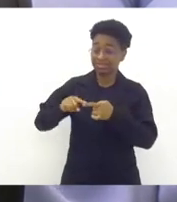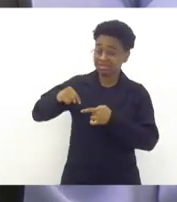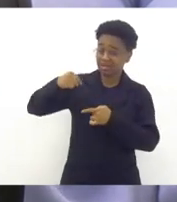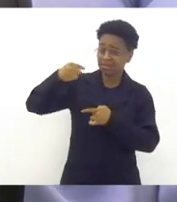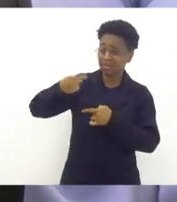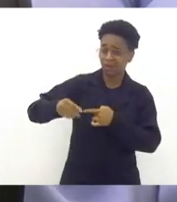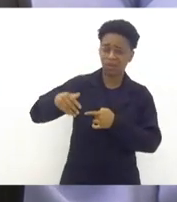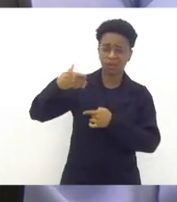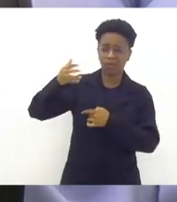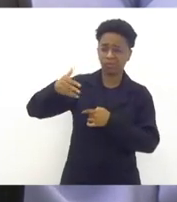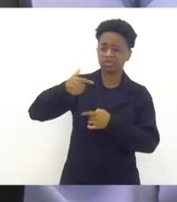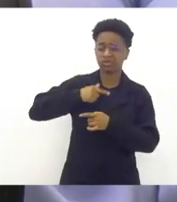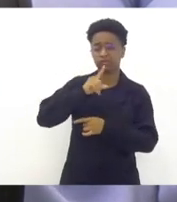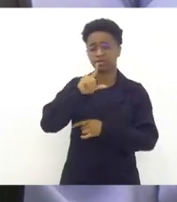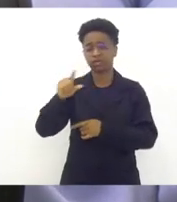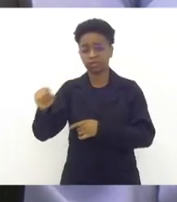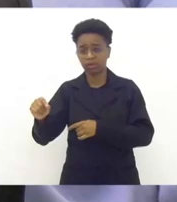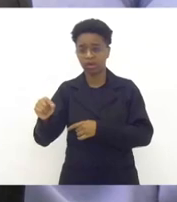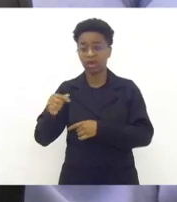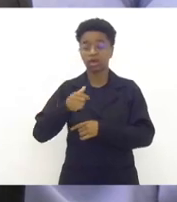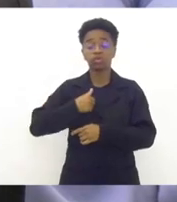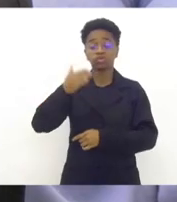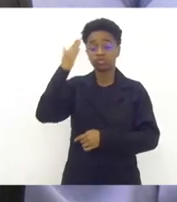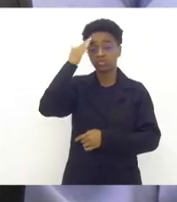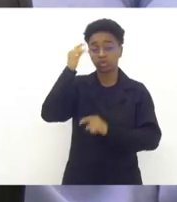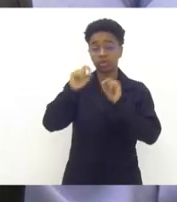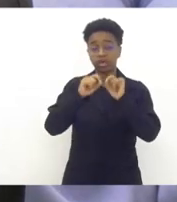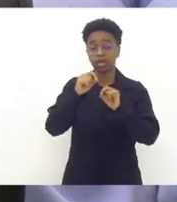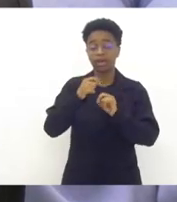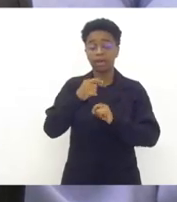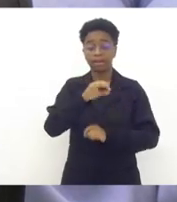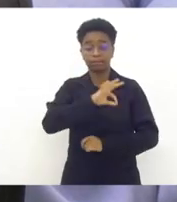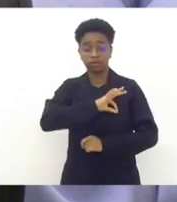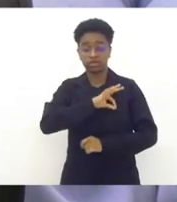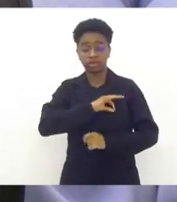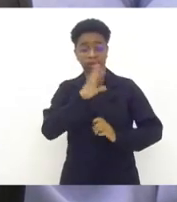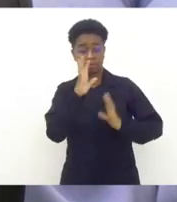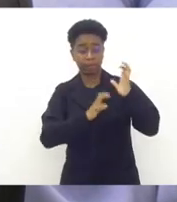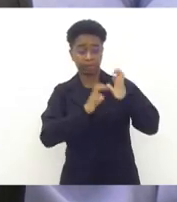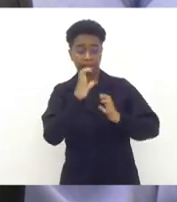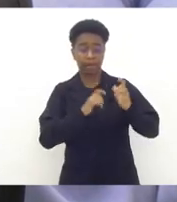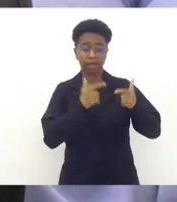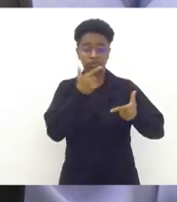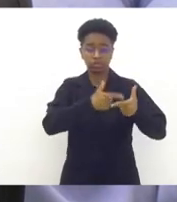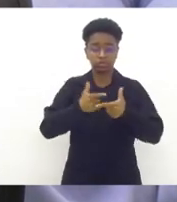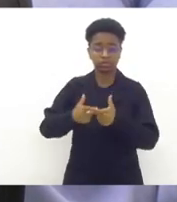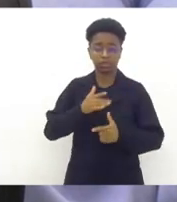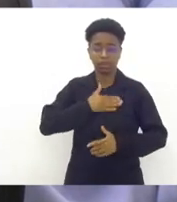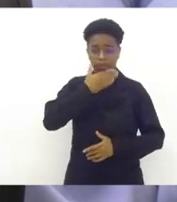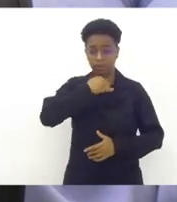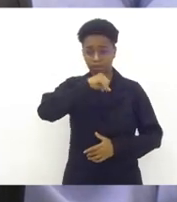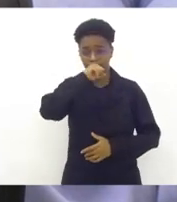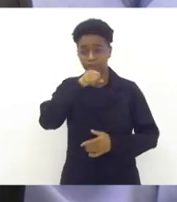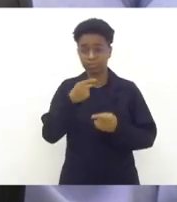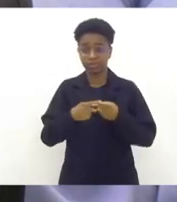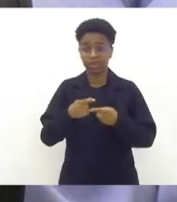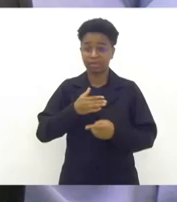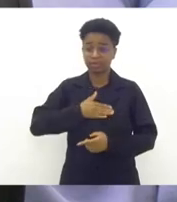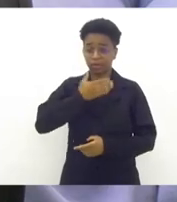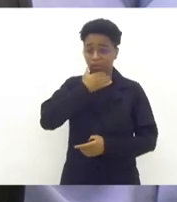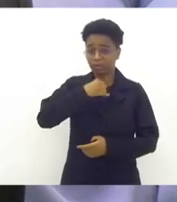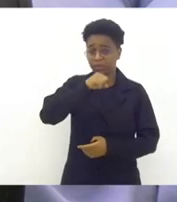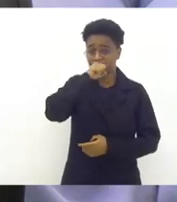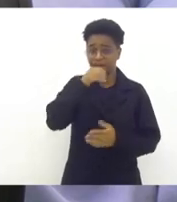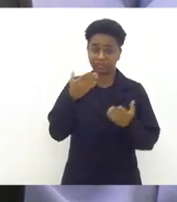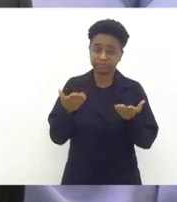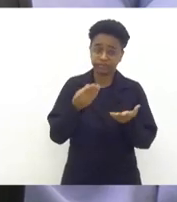depois que eu saí da cadeia, que eu soube que um policial ainda destratou meu pai, quis discutir com ele. Porque, assim, meu pai, né, cara, ele devia estar